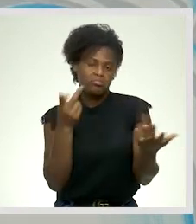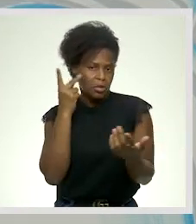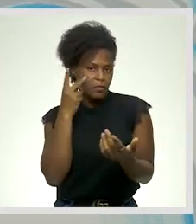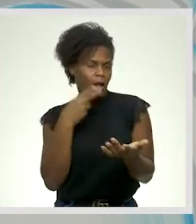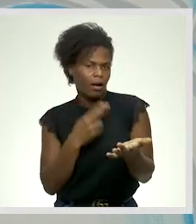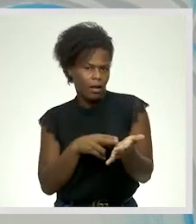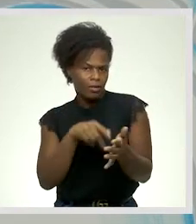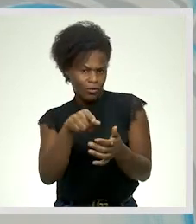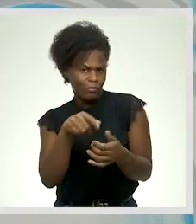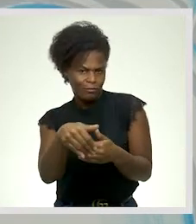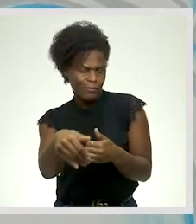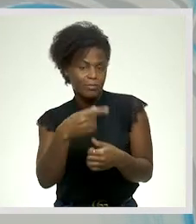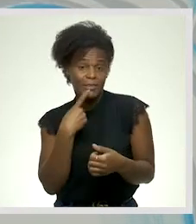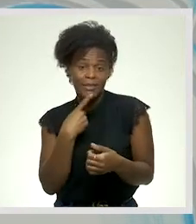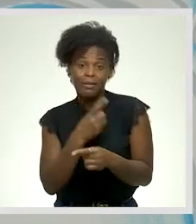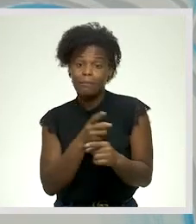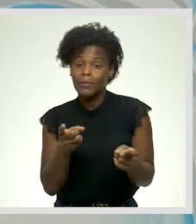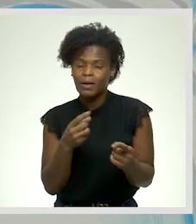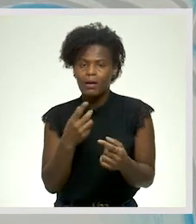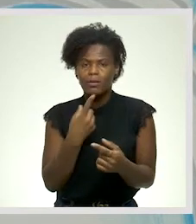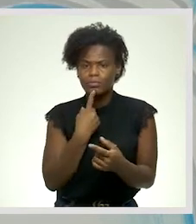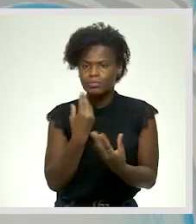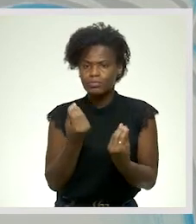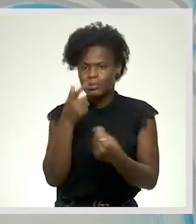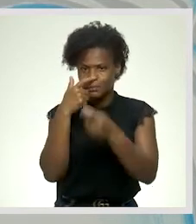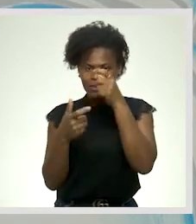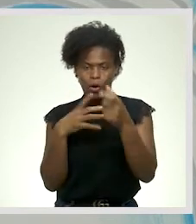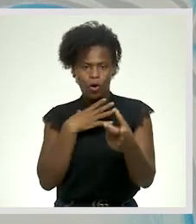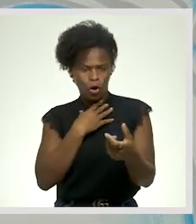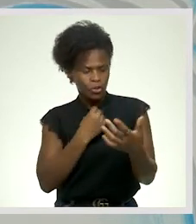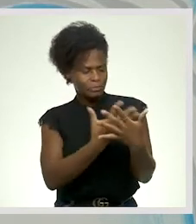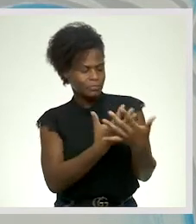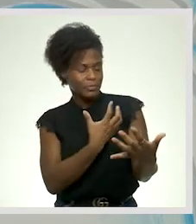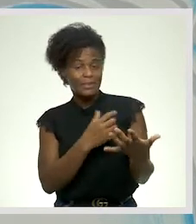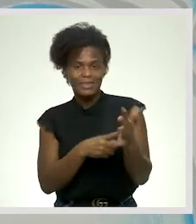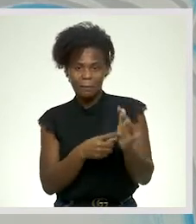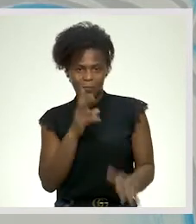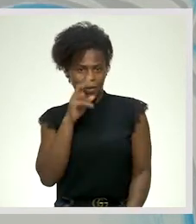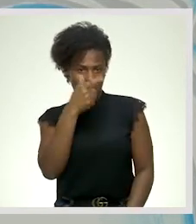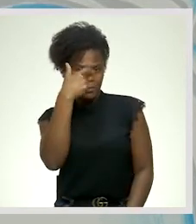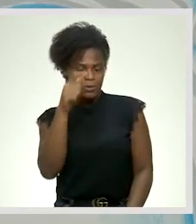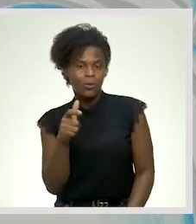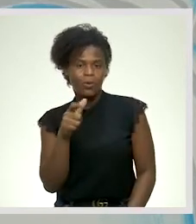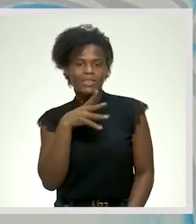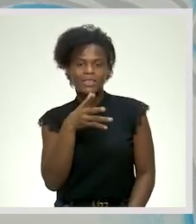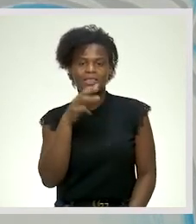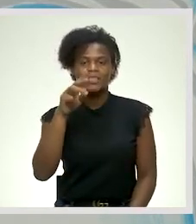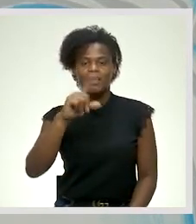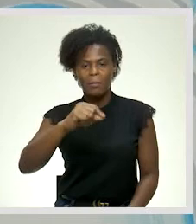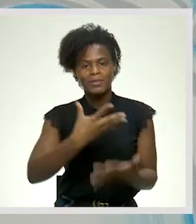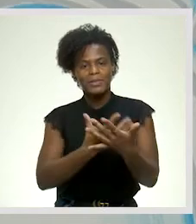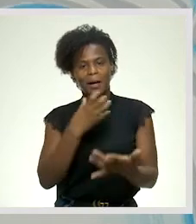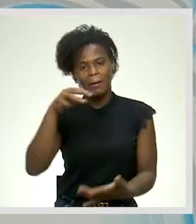você vai entender isso porque na vida real muitas pessoas gostam de se destacar e podemos chamar essas pessoas também de manchetes.